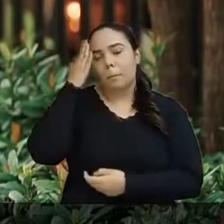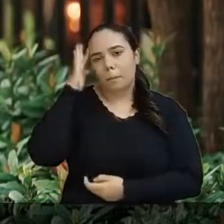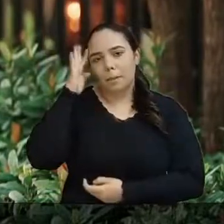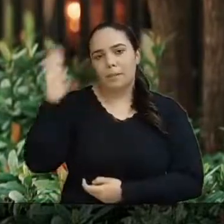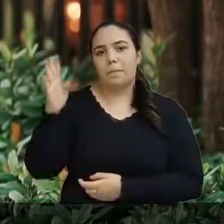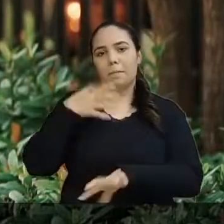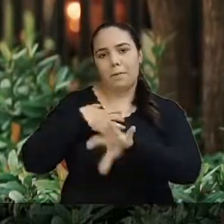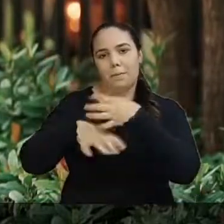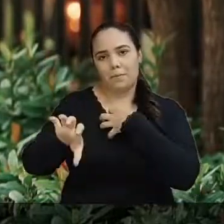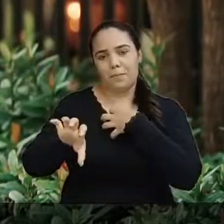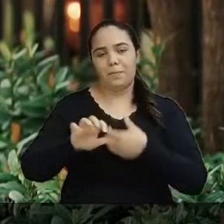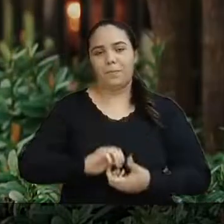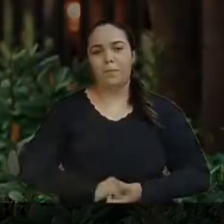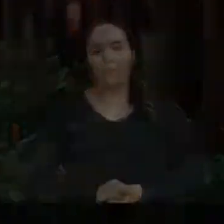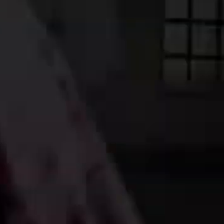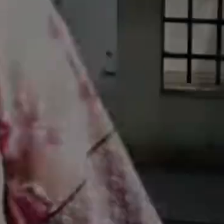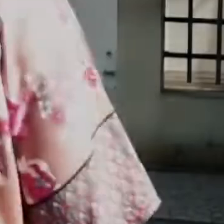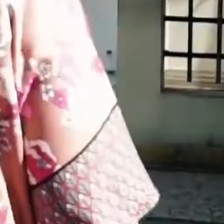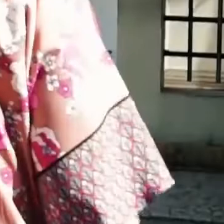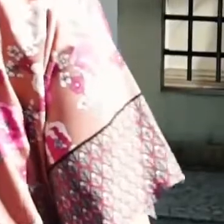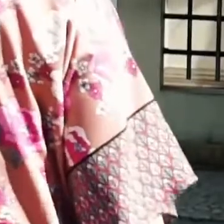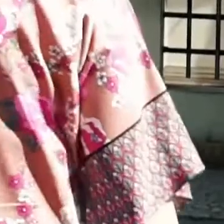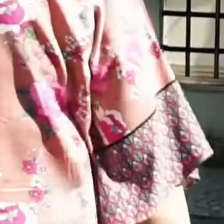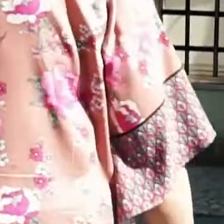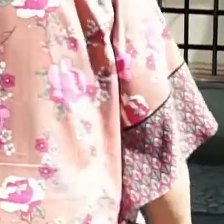que eu me coloco no lugar do outro.